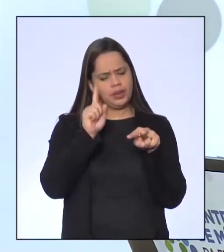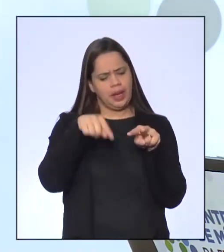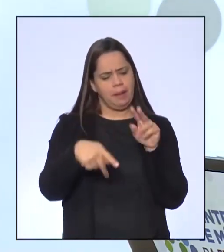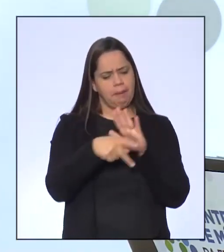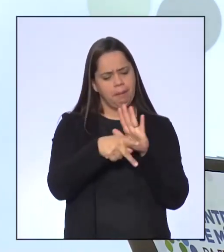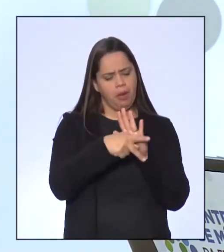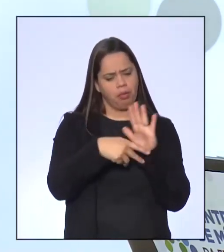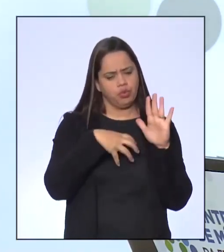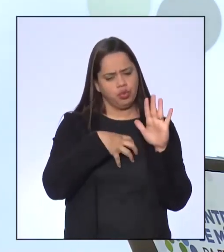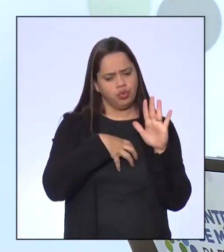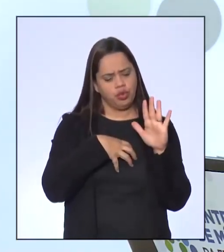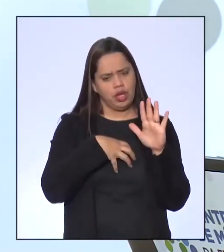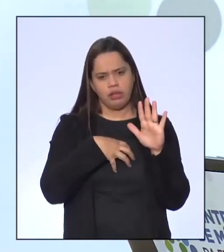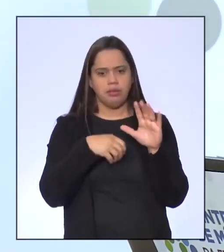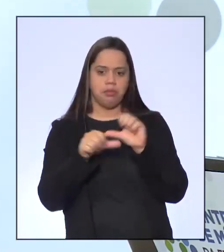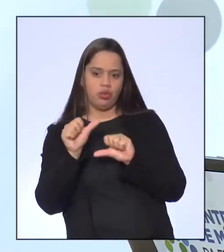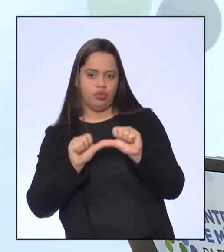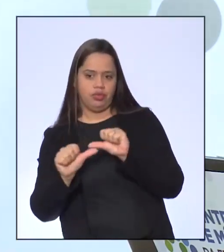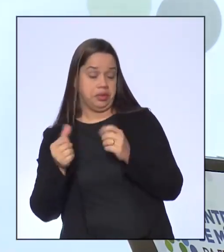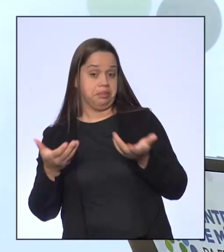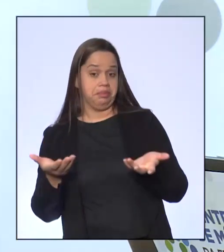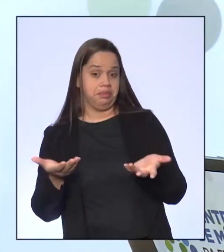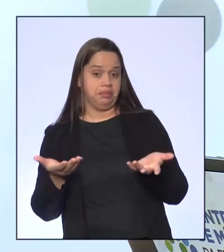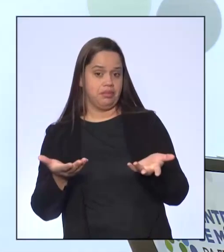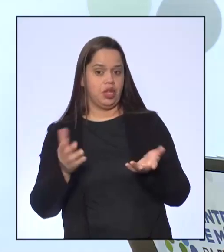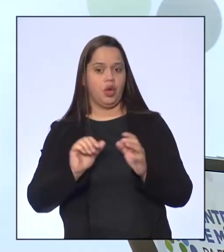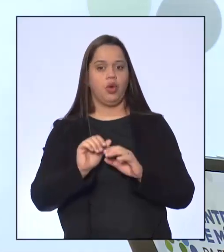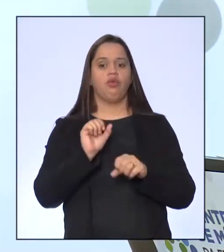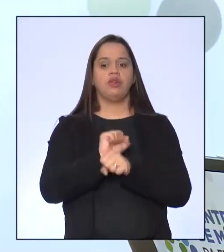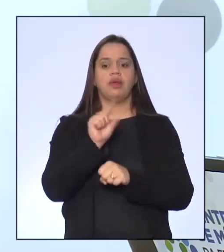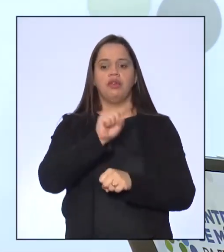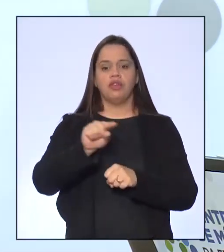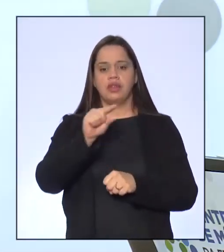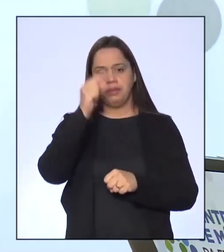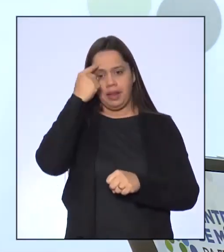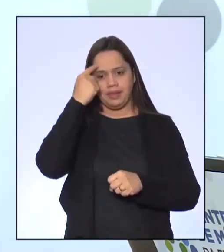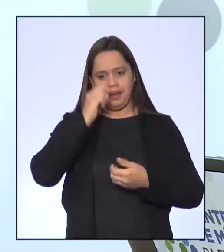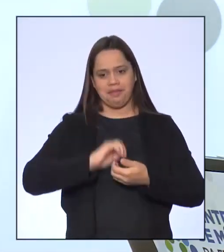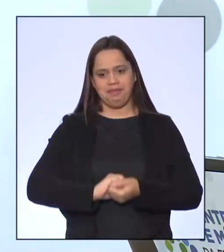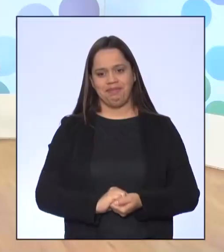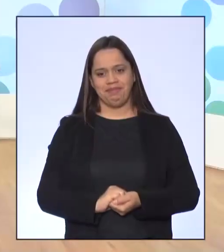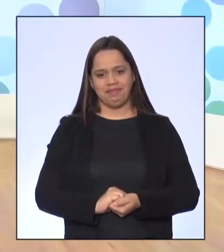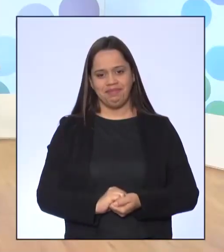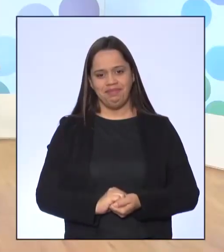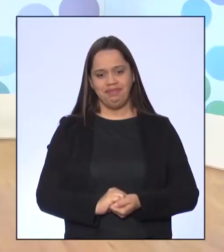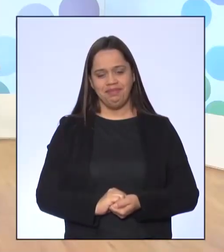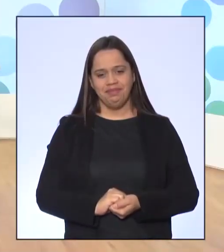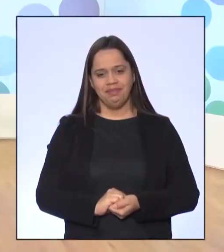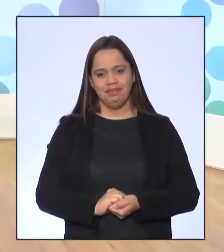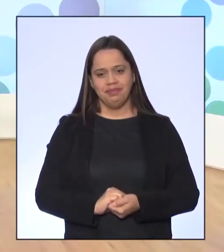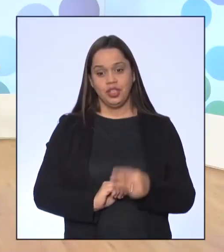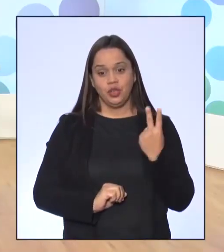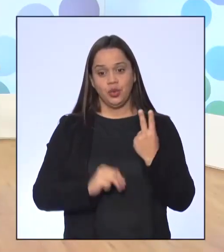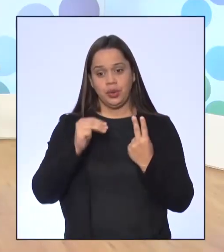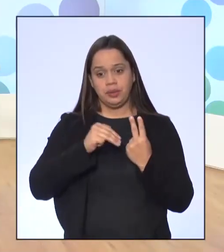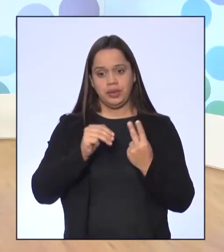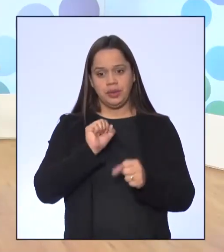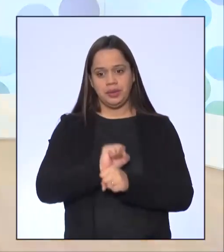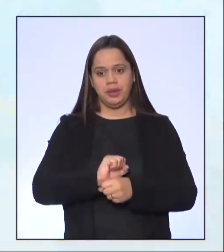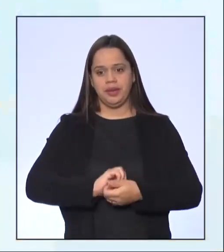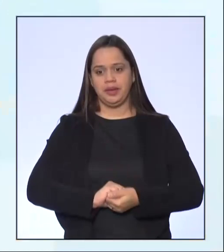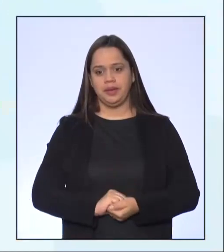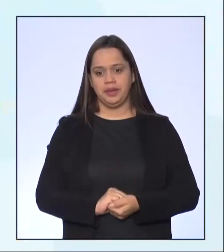se modifica, tá? Então, vou deixar um tempinho aí para vocês pensarem. Vamos lá? 2